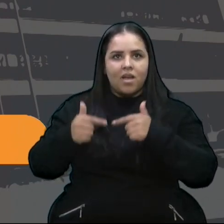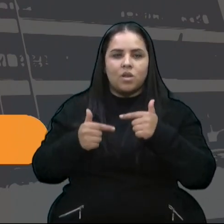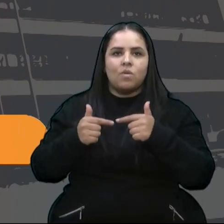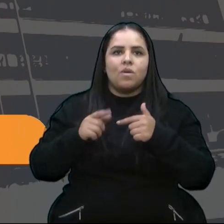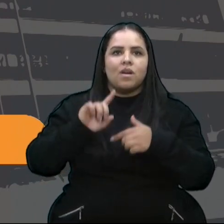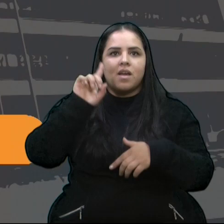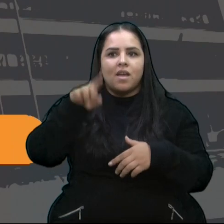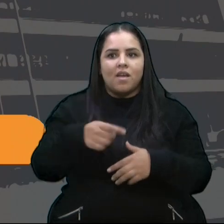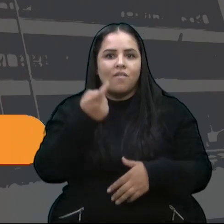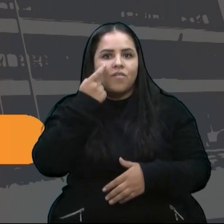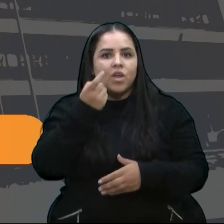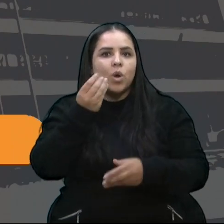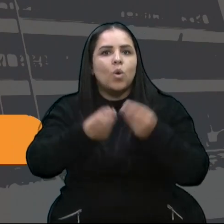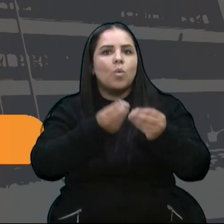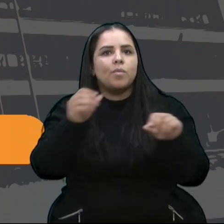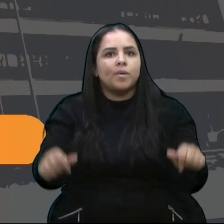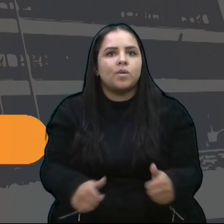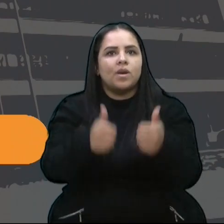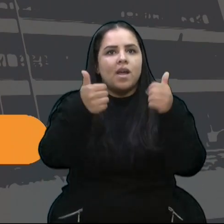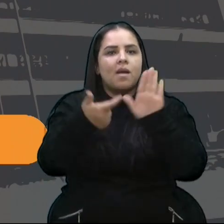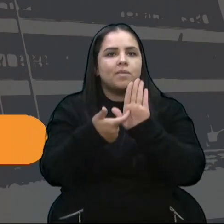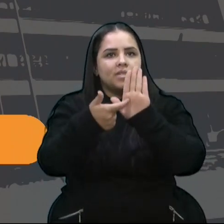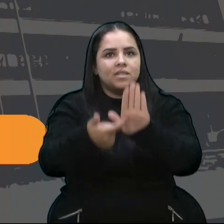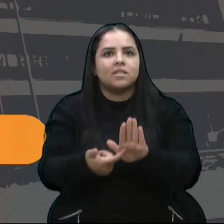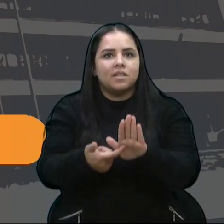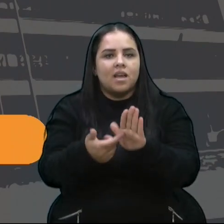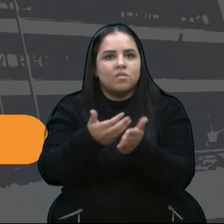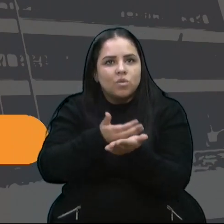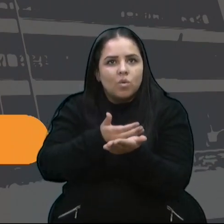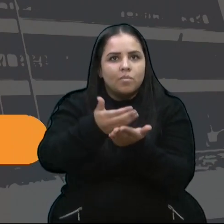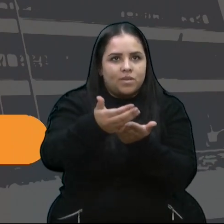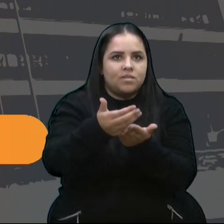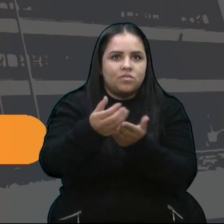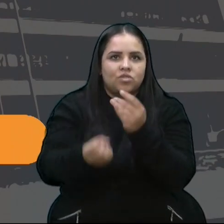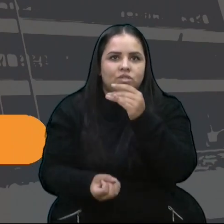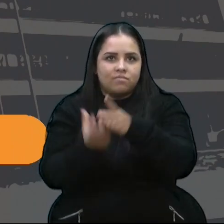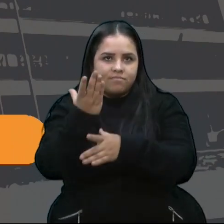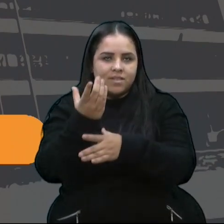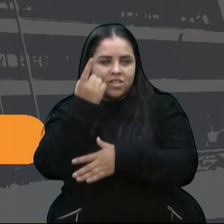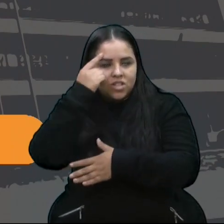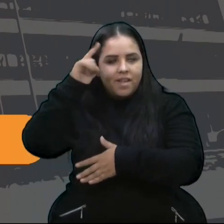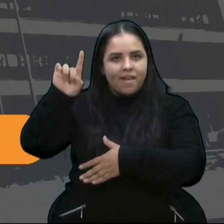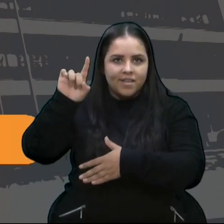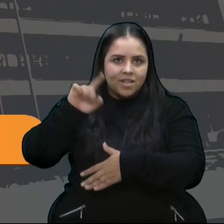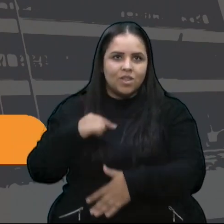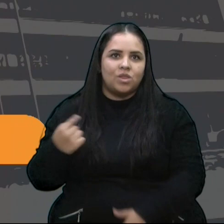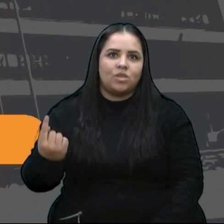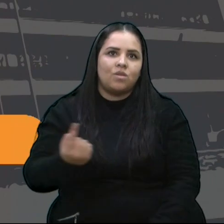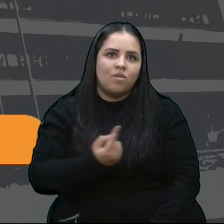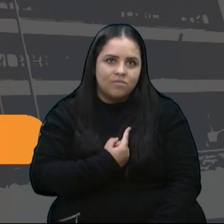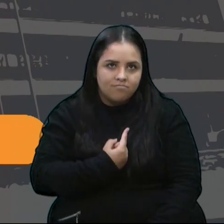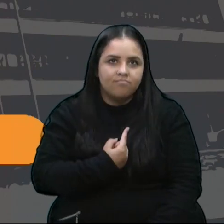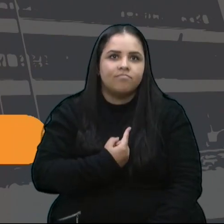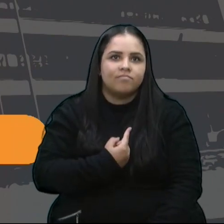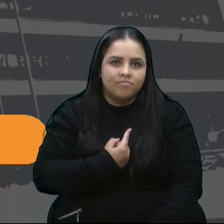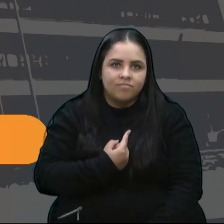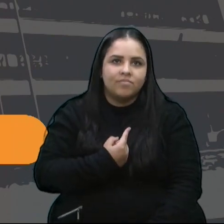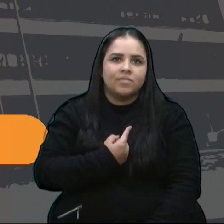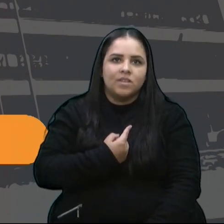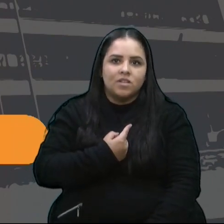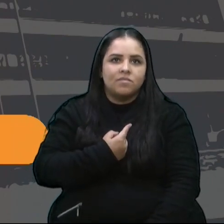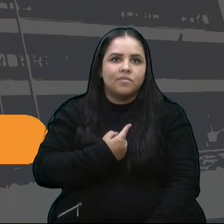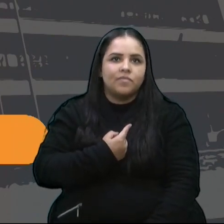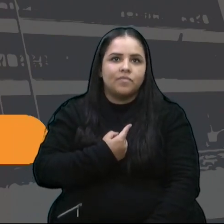buscar soluções, é apresentar iniciativas criativas. Então, nós fomos à